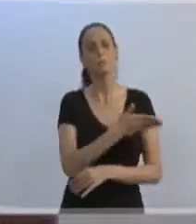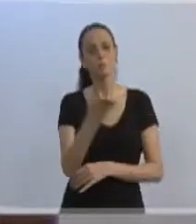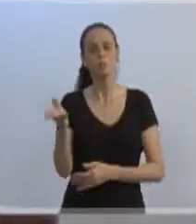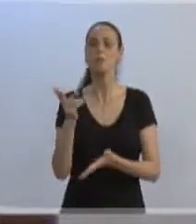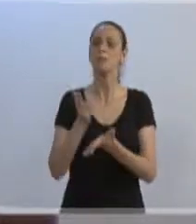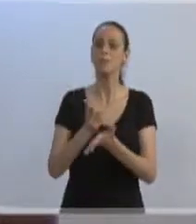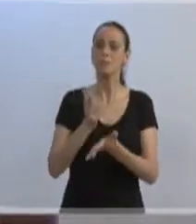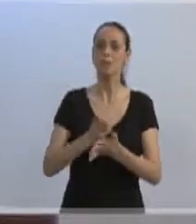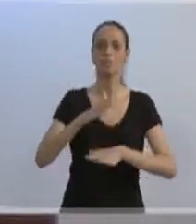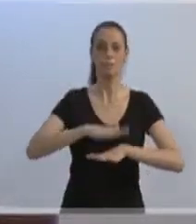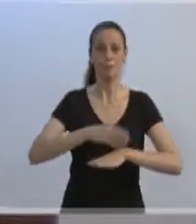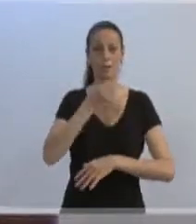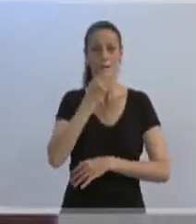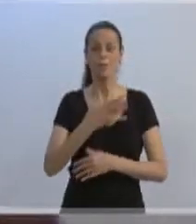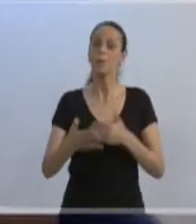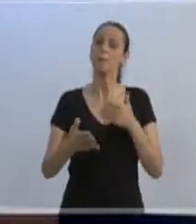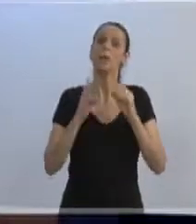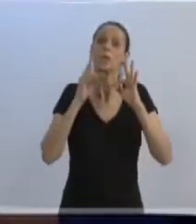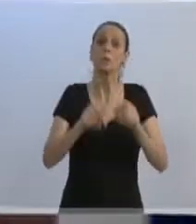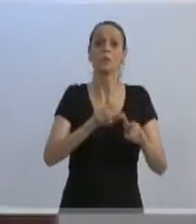nunca olha quem